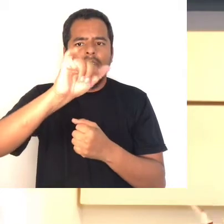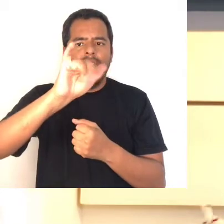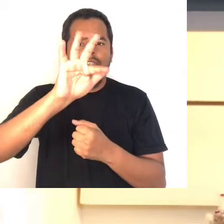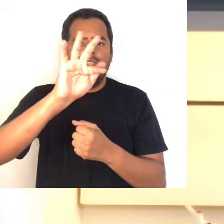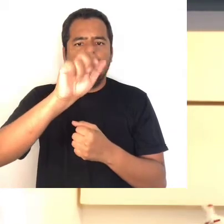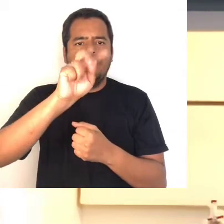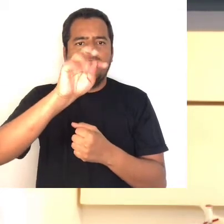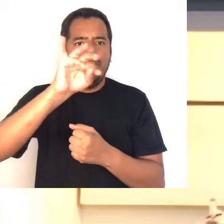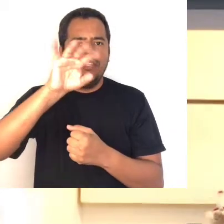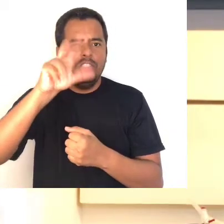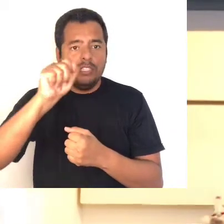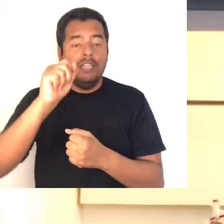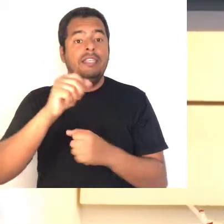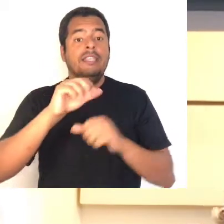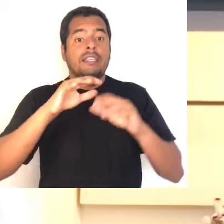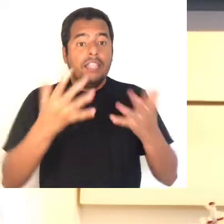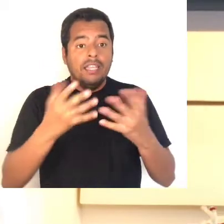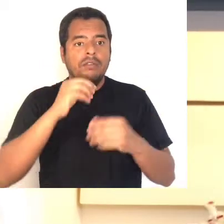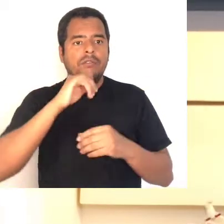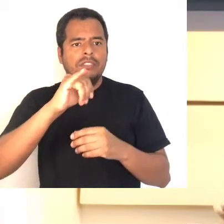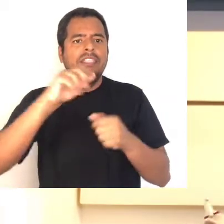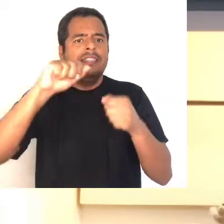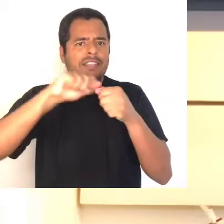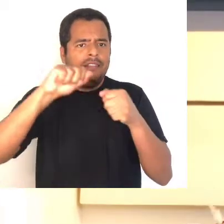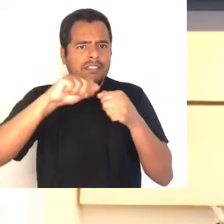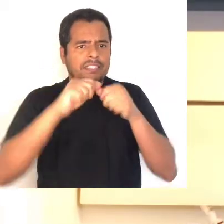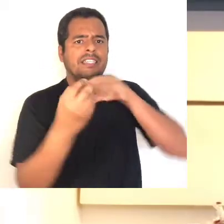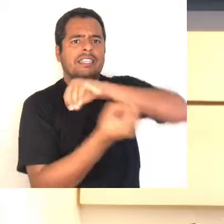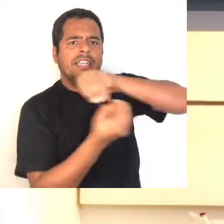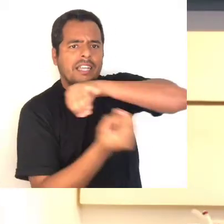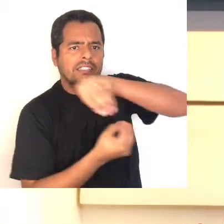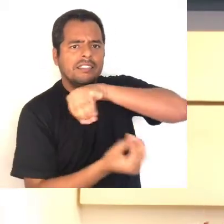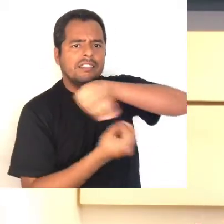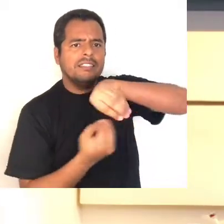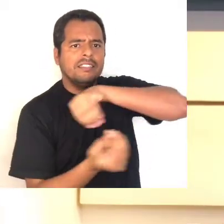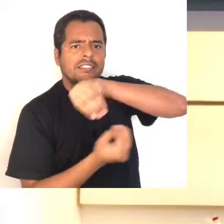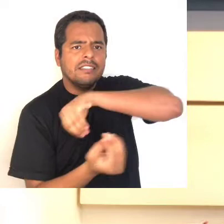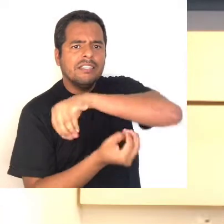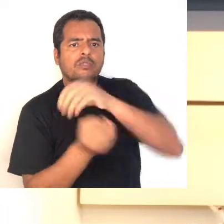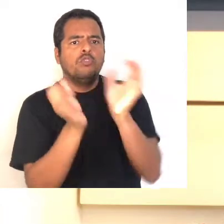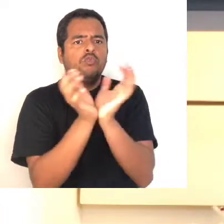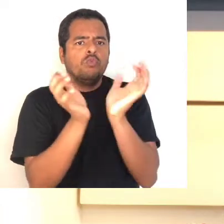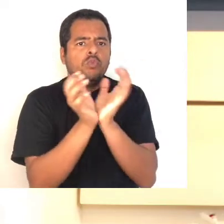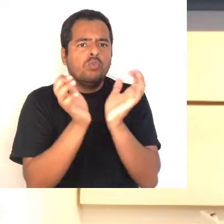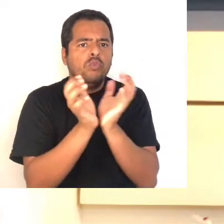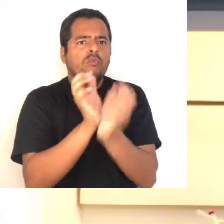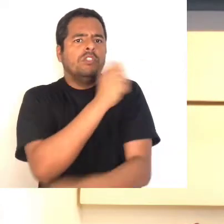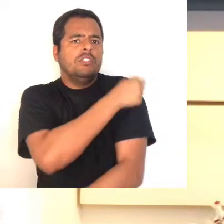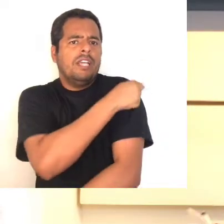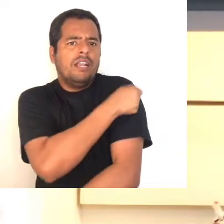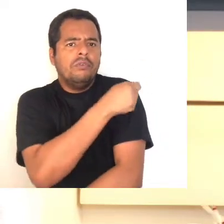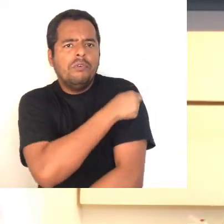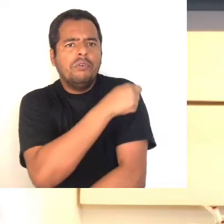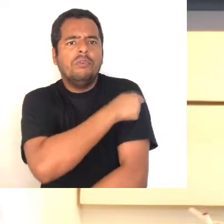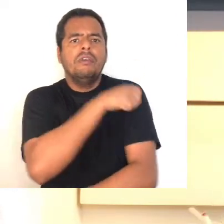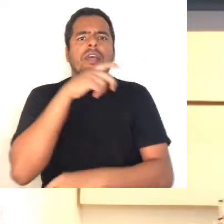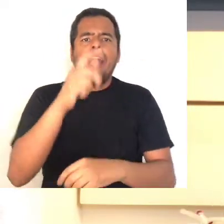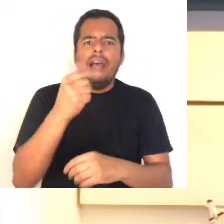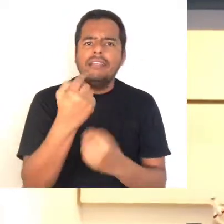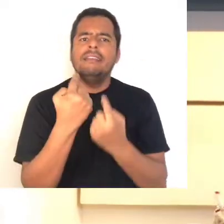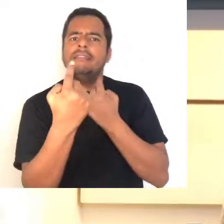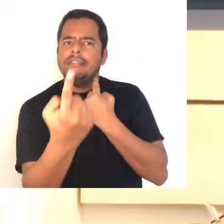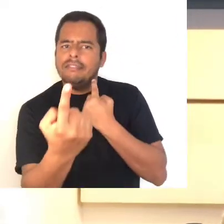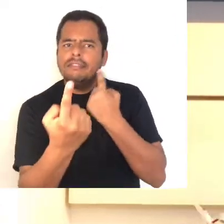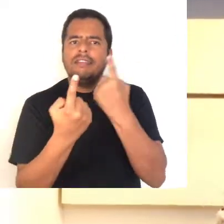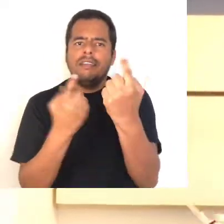alifática. Então, se estiver fazendo essa reação em um grupo de estudantes, se tiver aí 2 alunos, vai revezando.